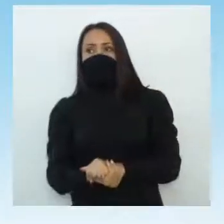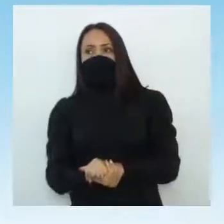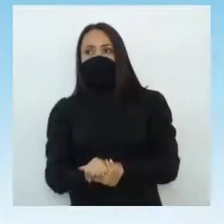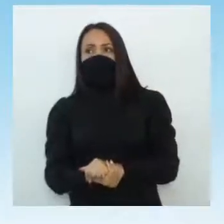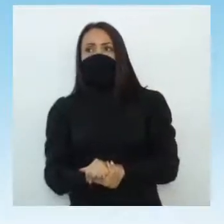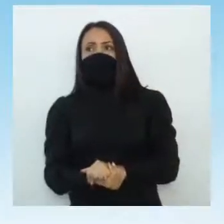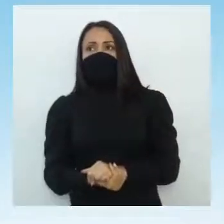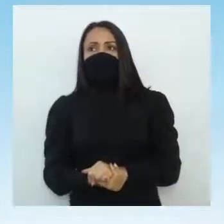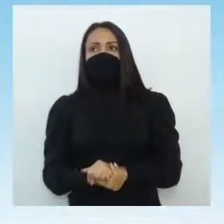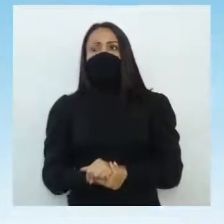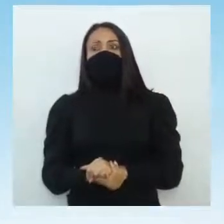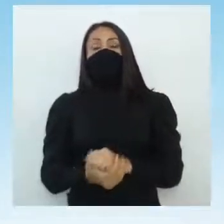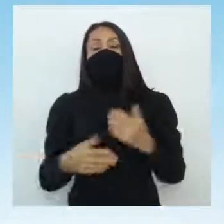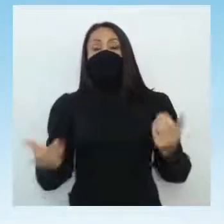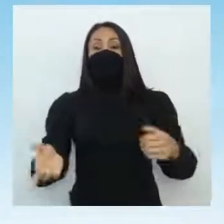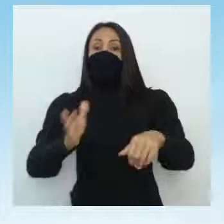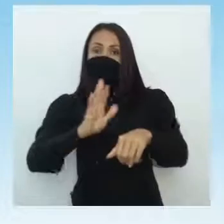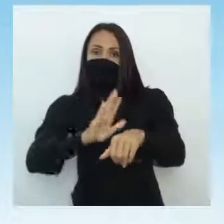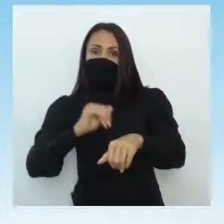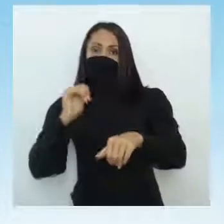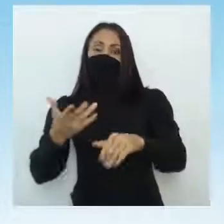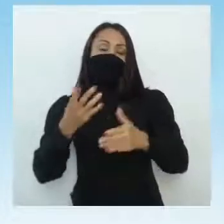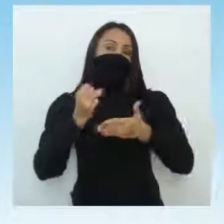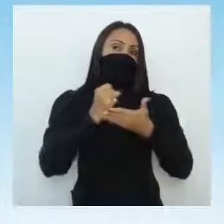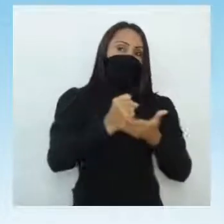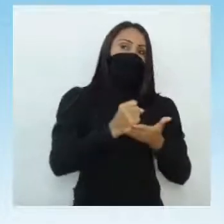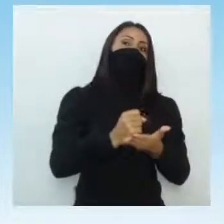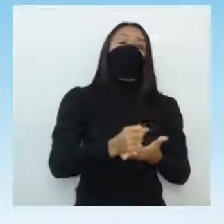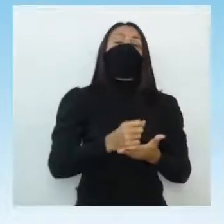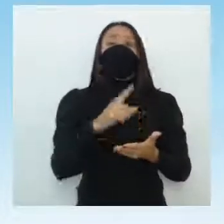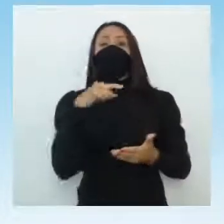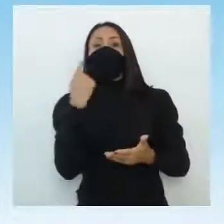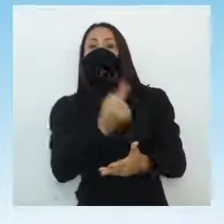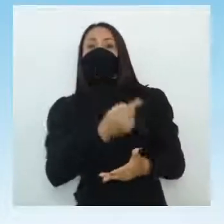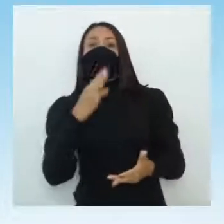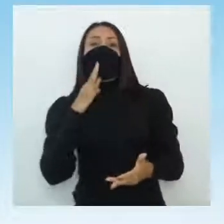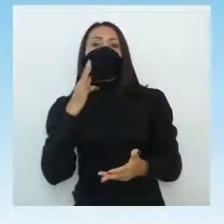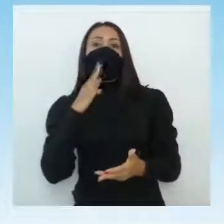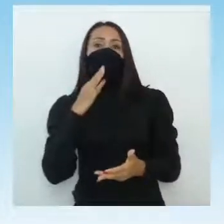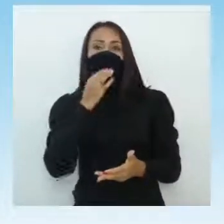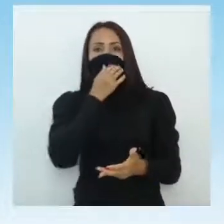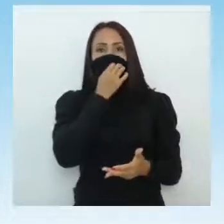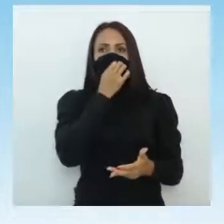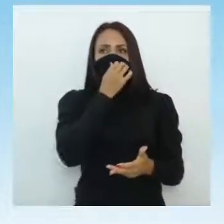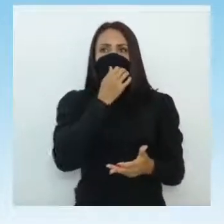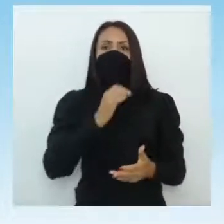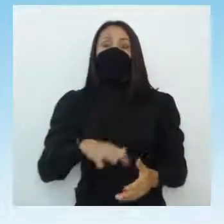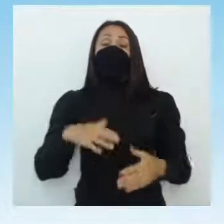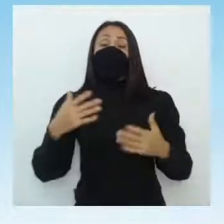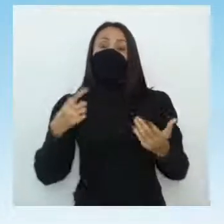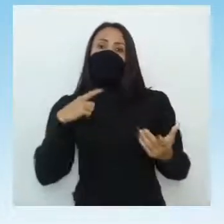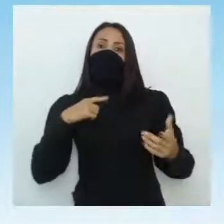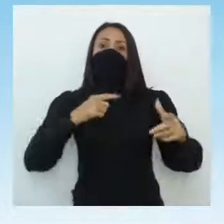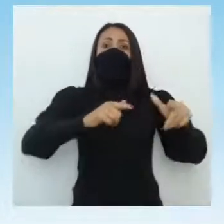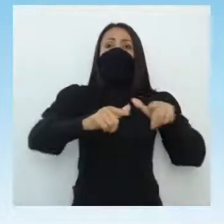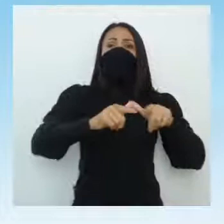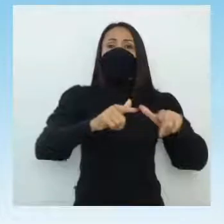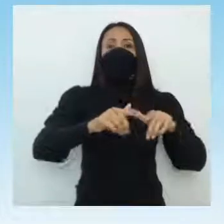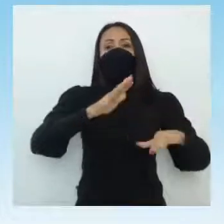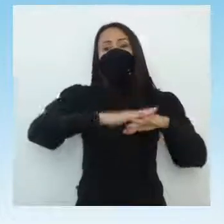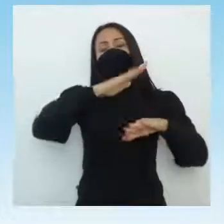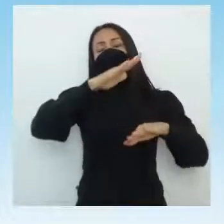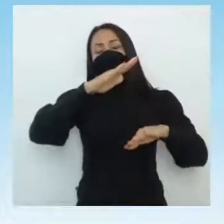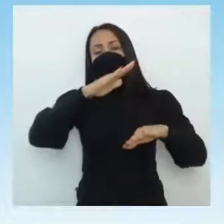chamado para a caridade, é aí que nós vamos conhecer justamente quando ela parte para esse trabalho com os mais